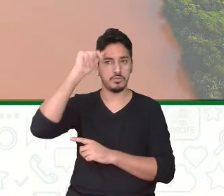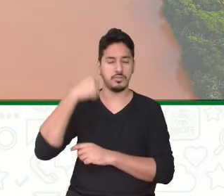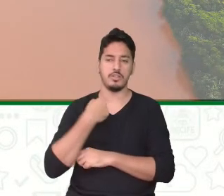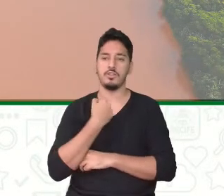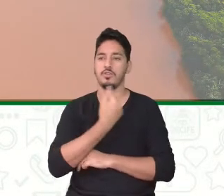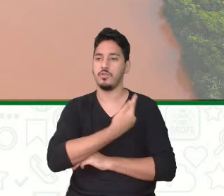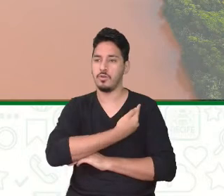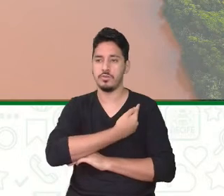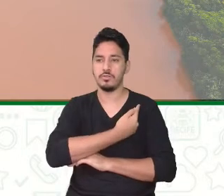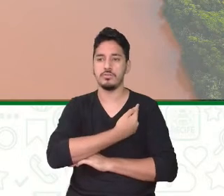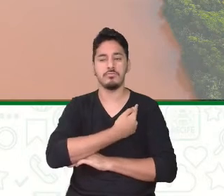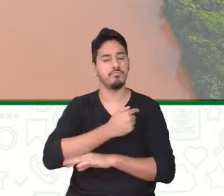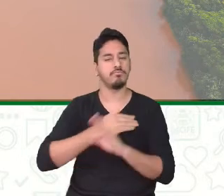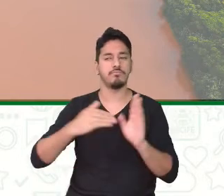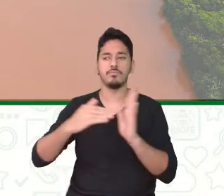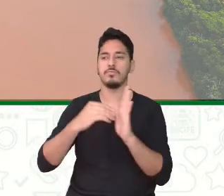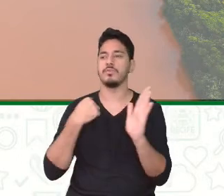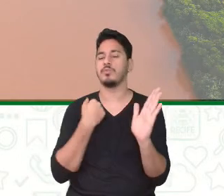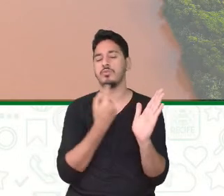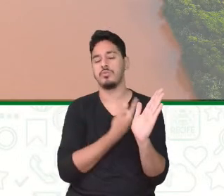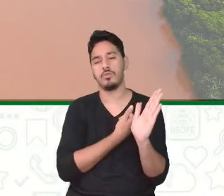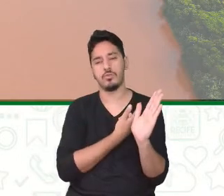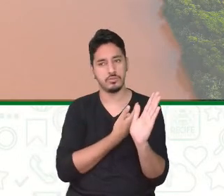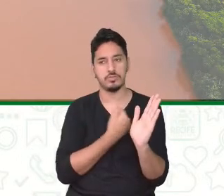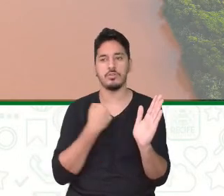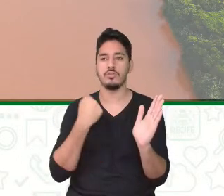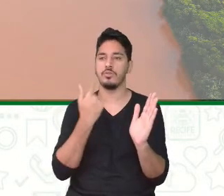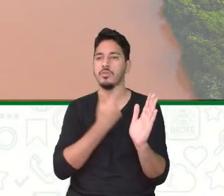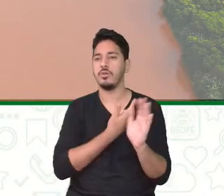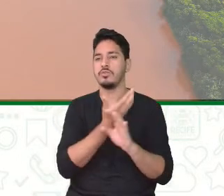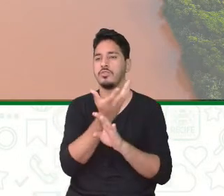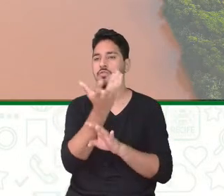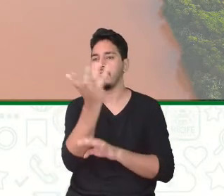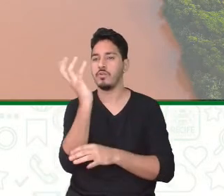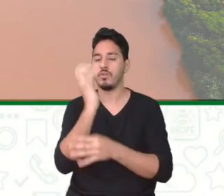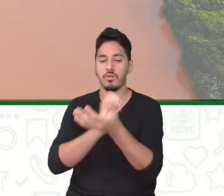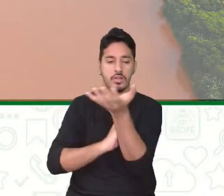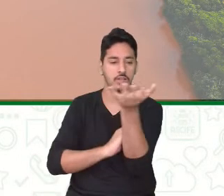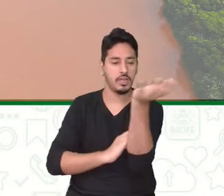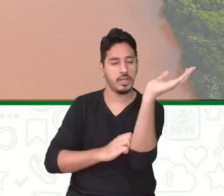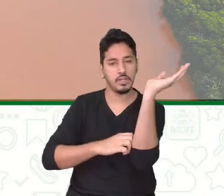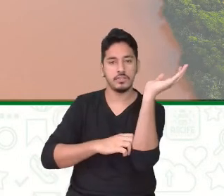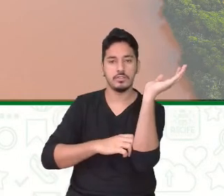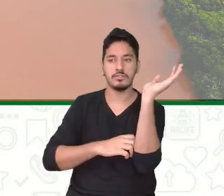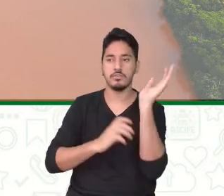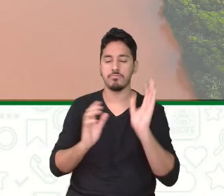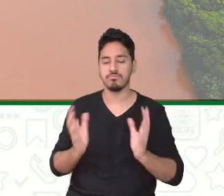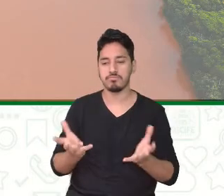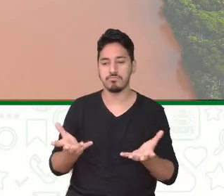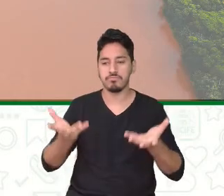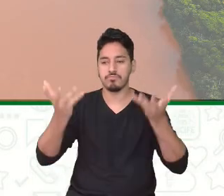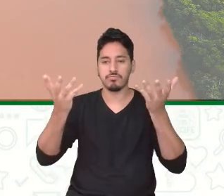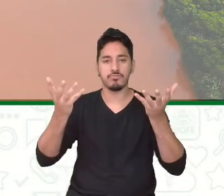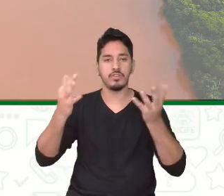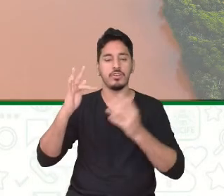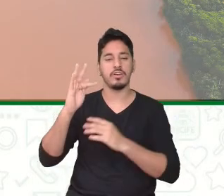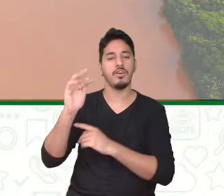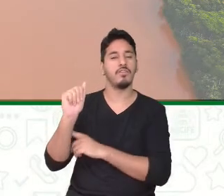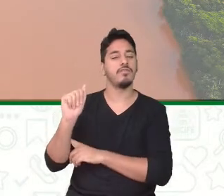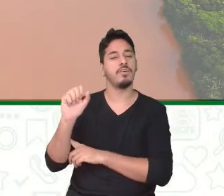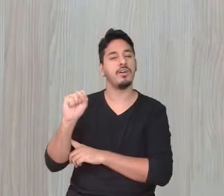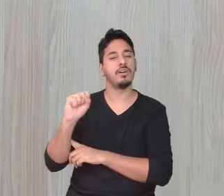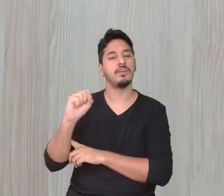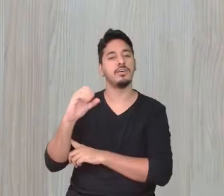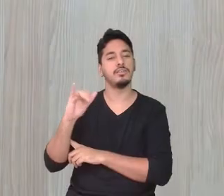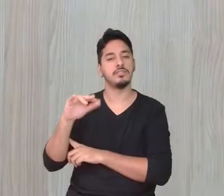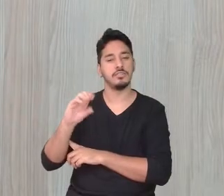nossa. Totalmente nossa, gente. Totalmente nossa. Floresta de pé. Fascismo no chão. É isso